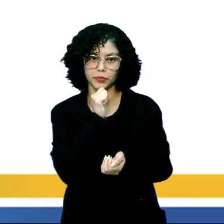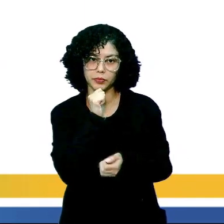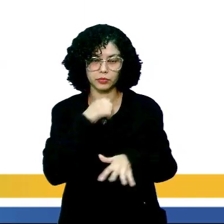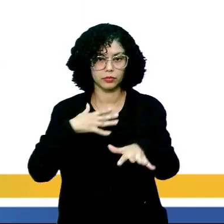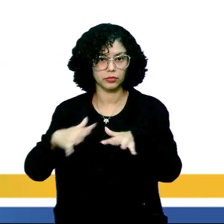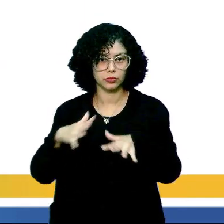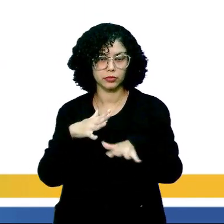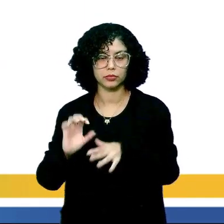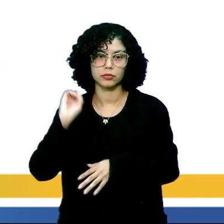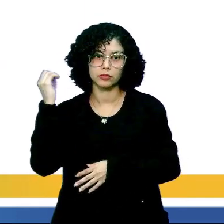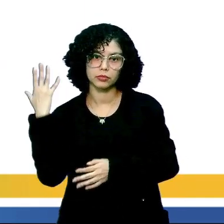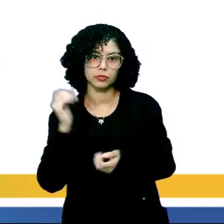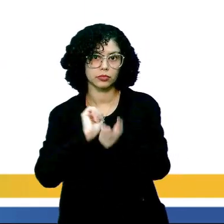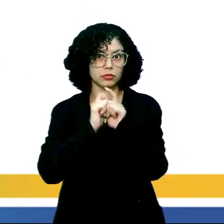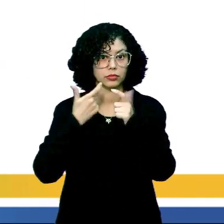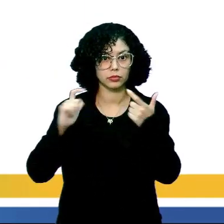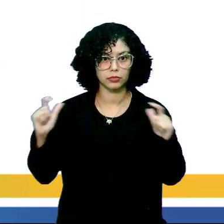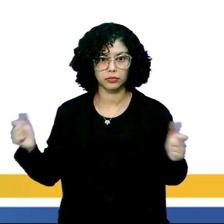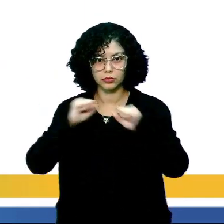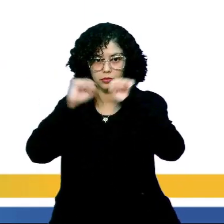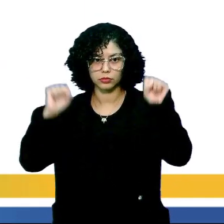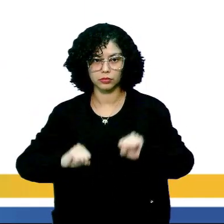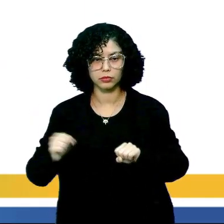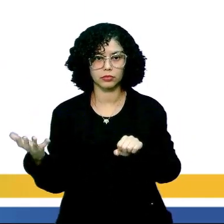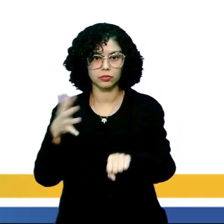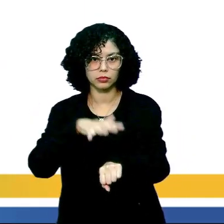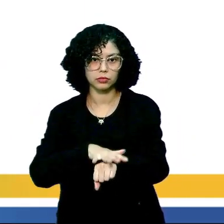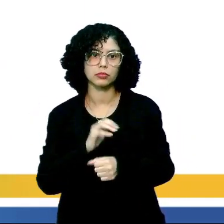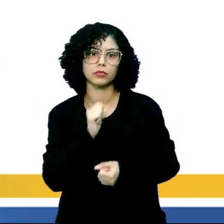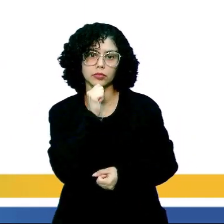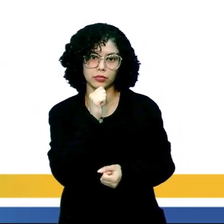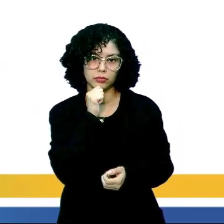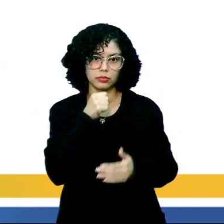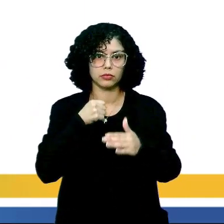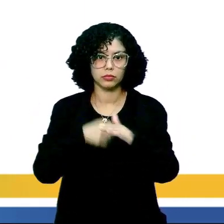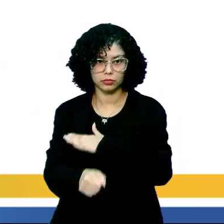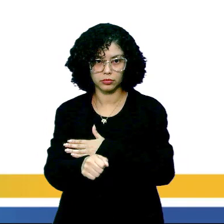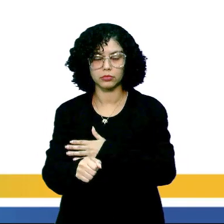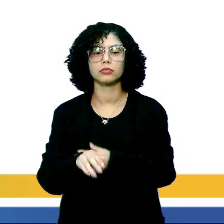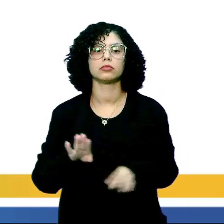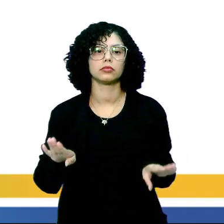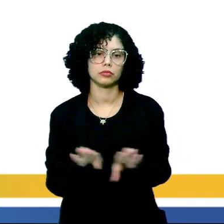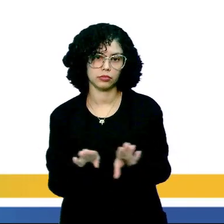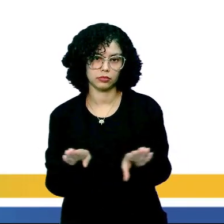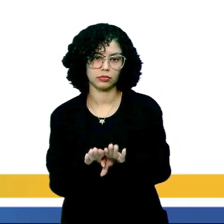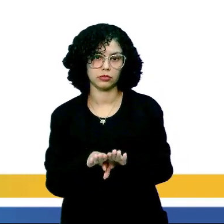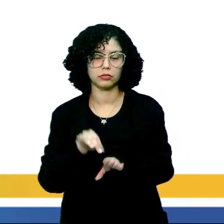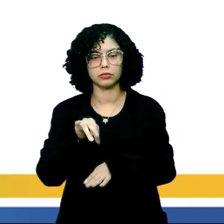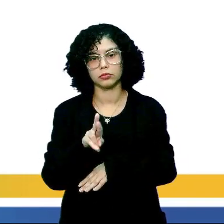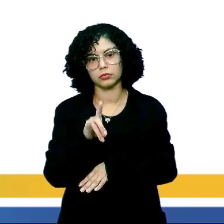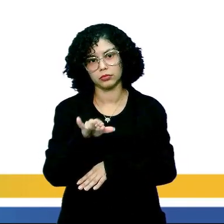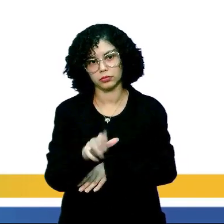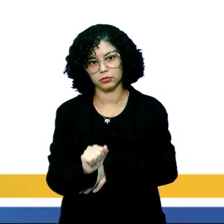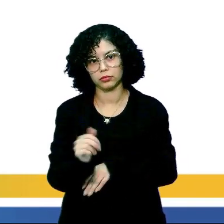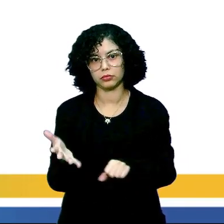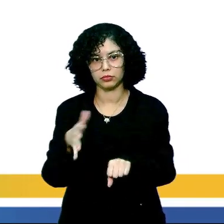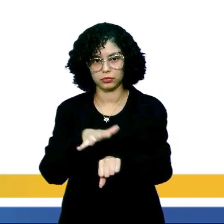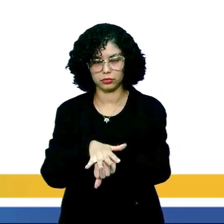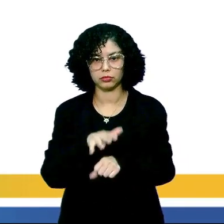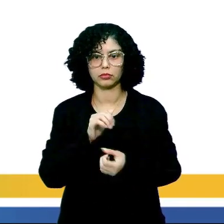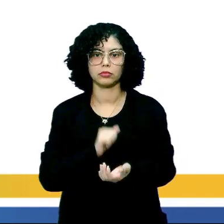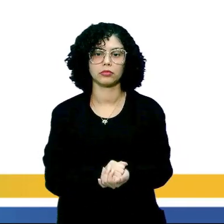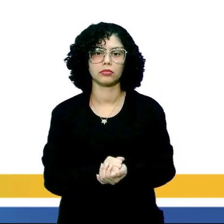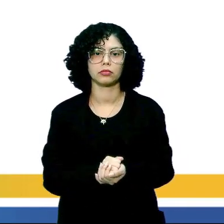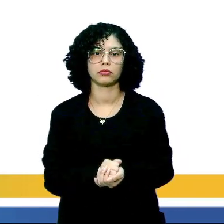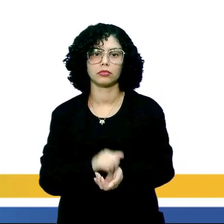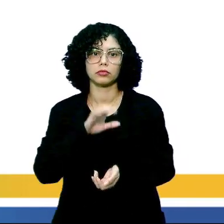que contesta amplamente o sistema colonial e propõe o rompimento dessa colônia com a metrópole, a